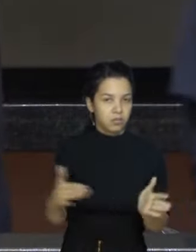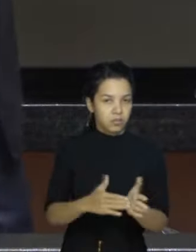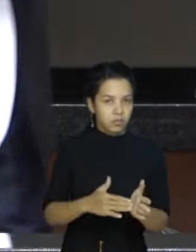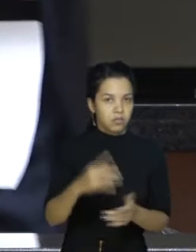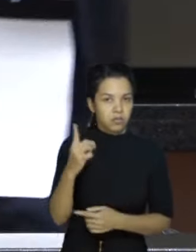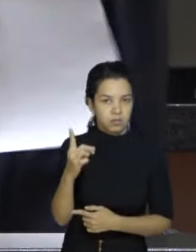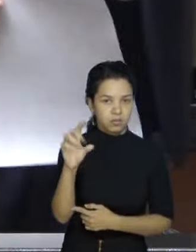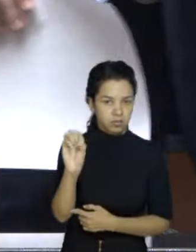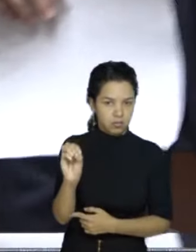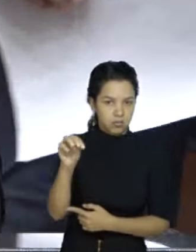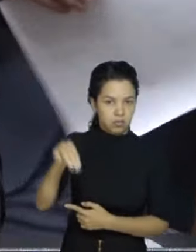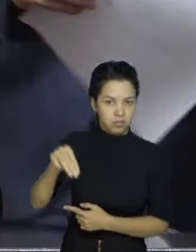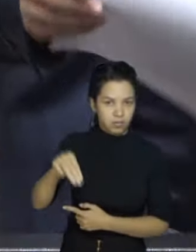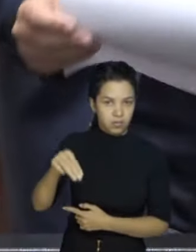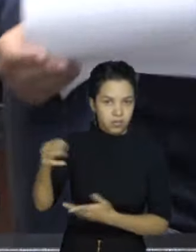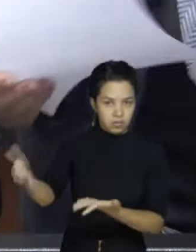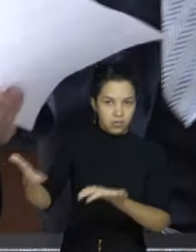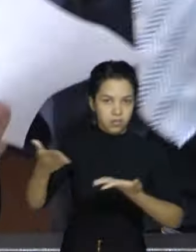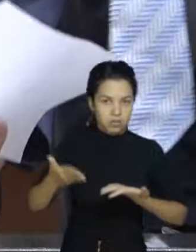palavra Deputado Mateus